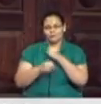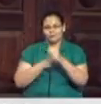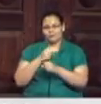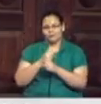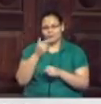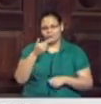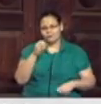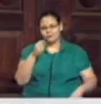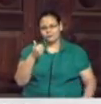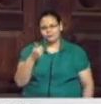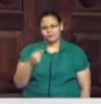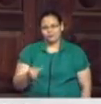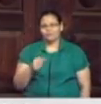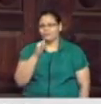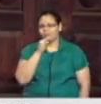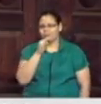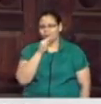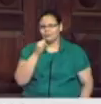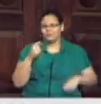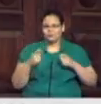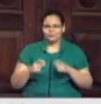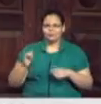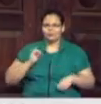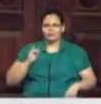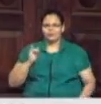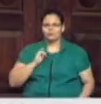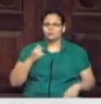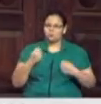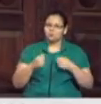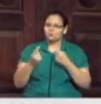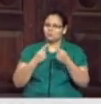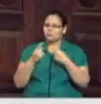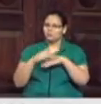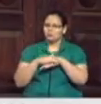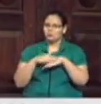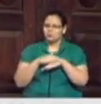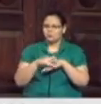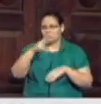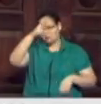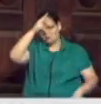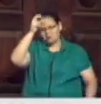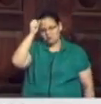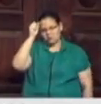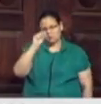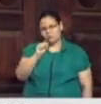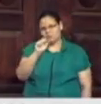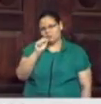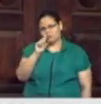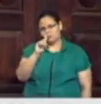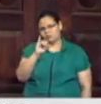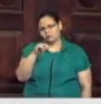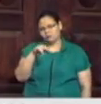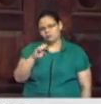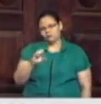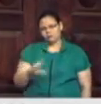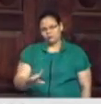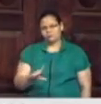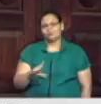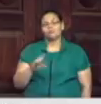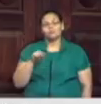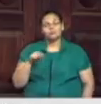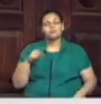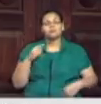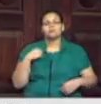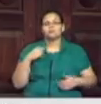no caso de Itaboraí, por exemplo, e não leve em conta o diálogo com o prefeito eleito, doutor Sadi Noel, porque, afinal de contas, o prefeito está